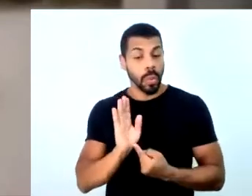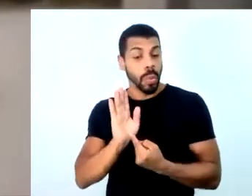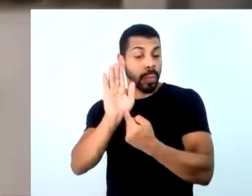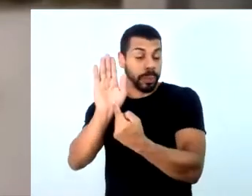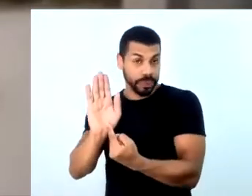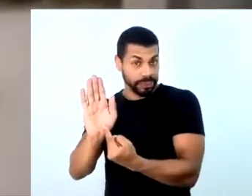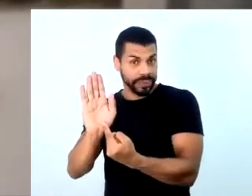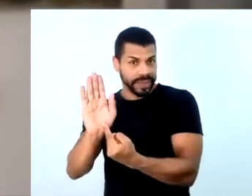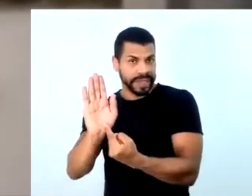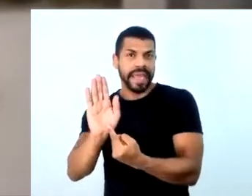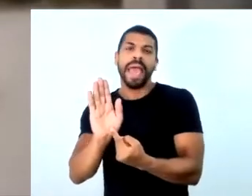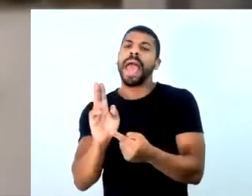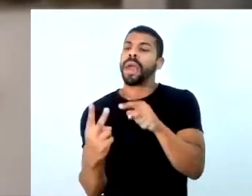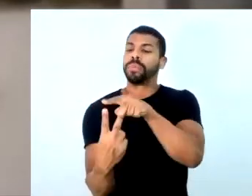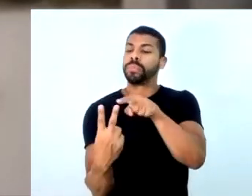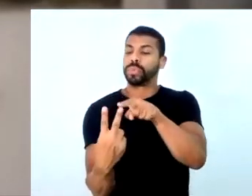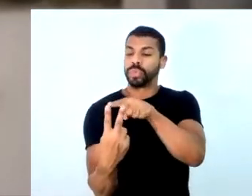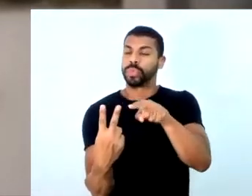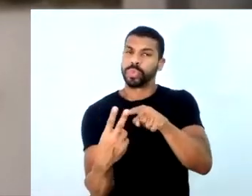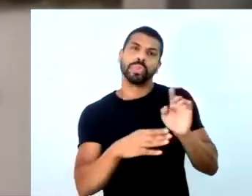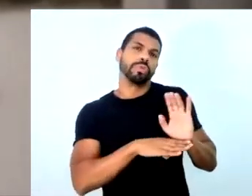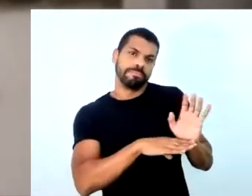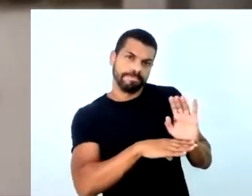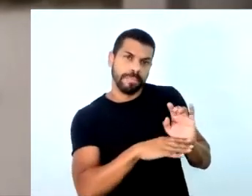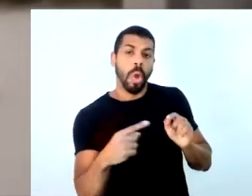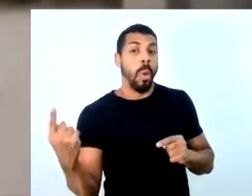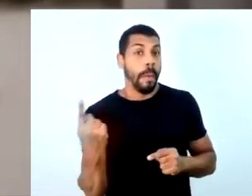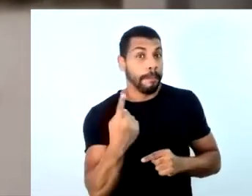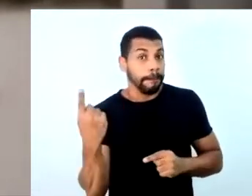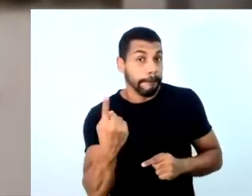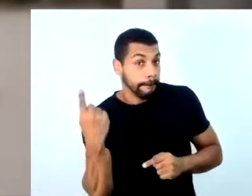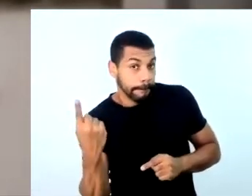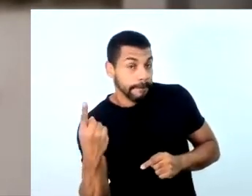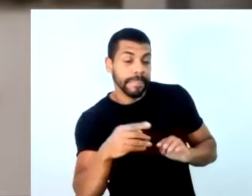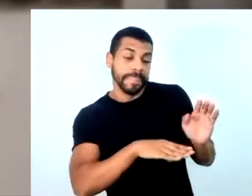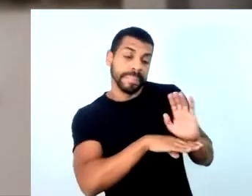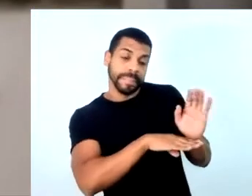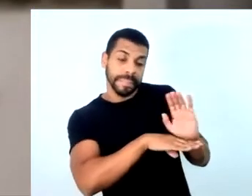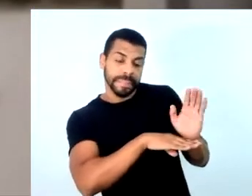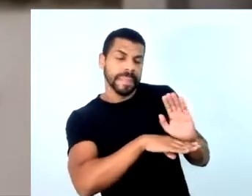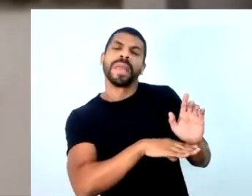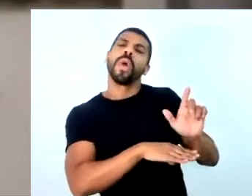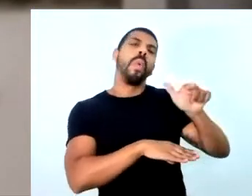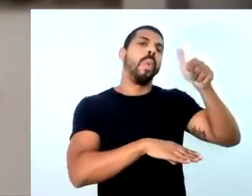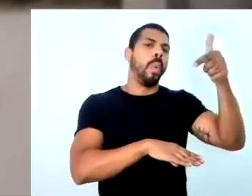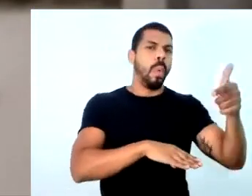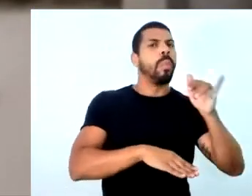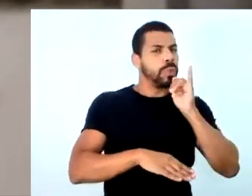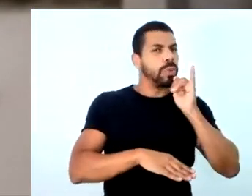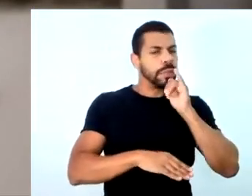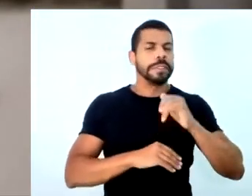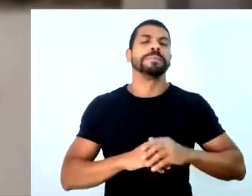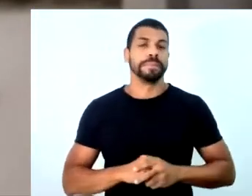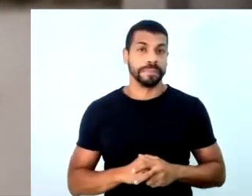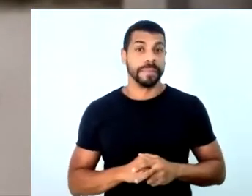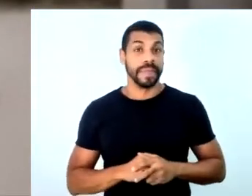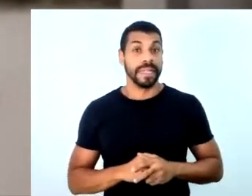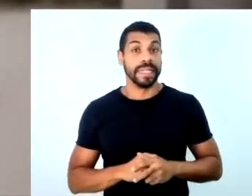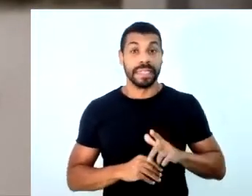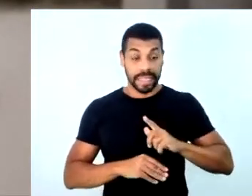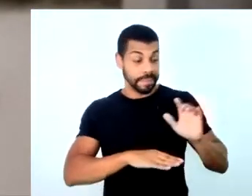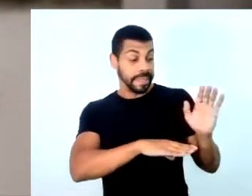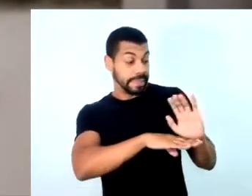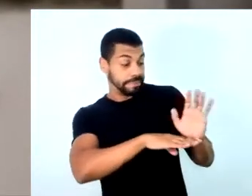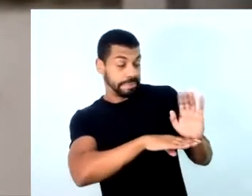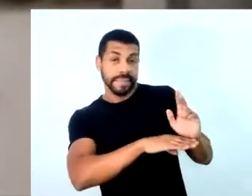O CAFI, né, que teve no IEDIT, é a minha segunda direção, na realidade. A minha primeira direção é o filme Espero que Esta Te Encontre, que estejas